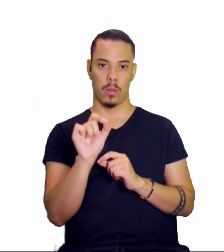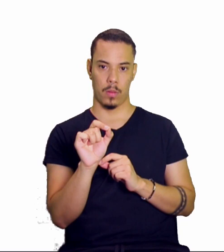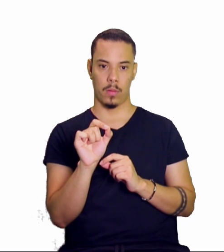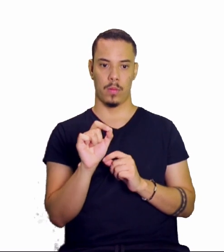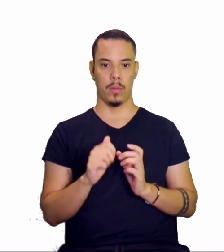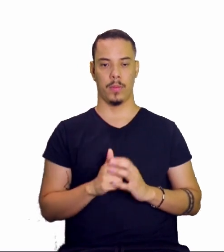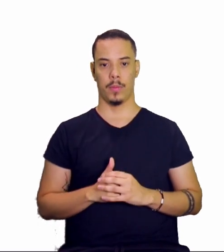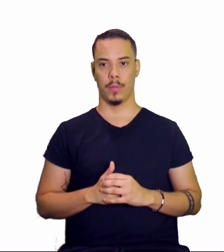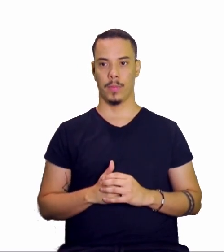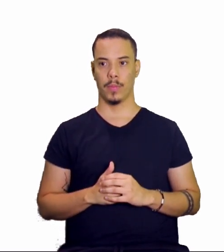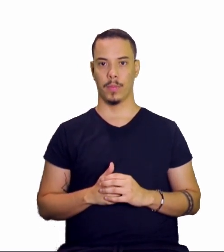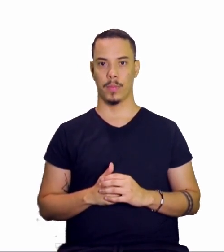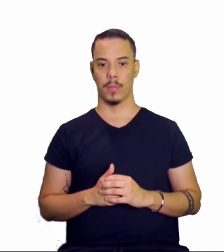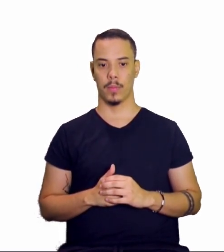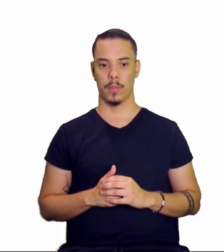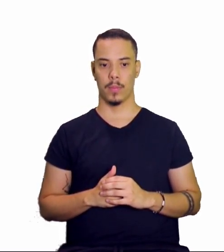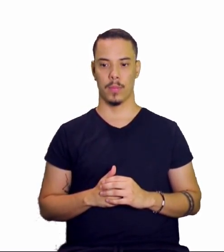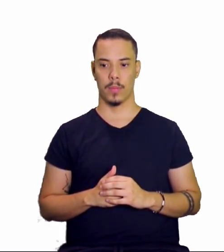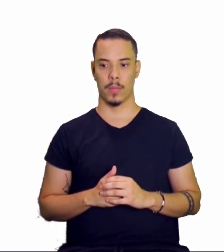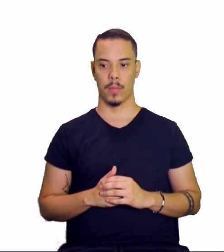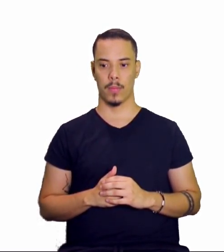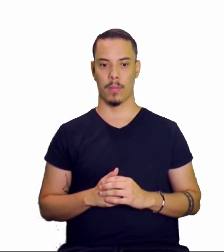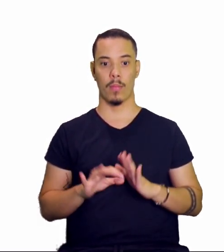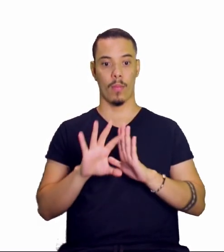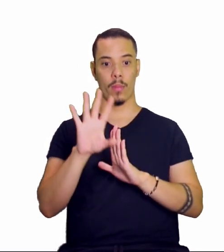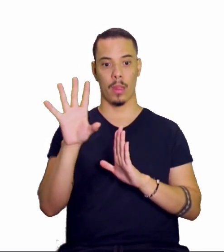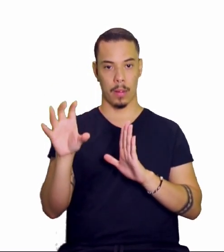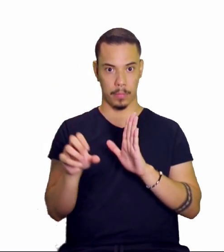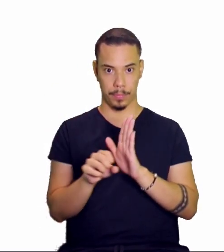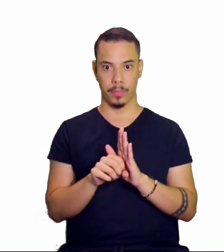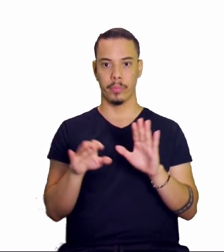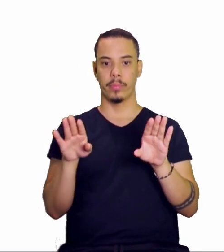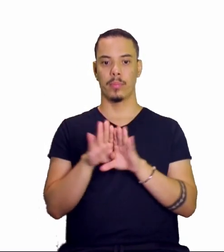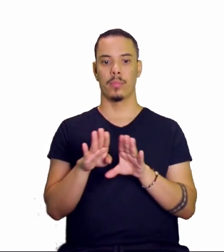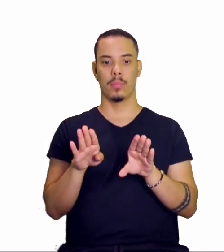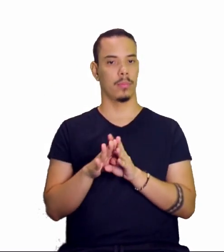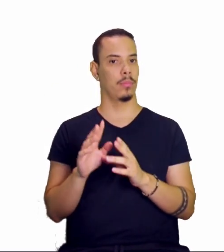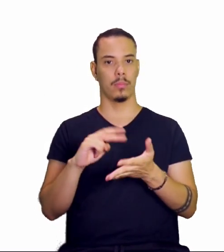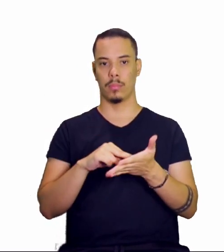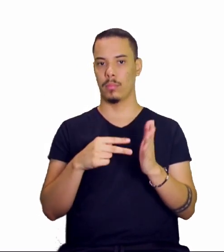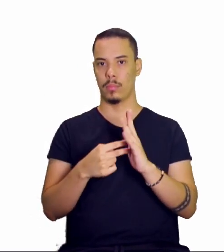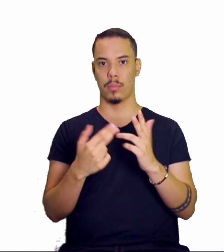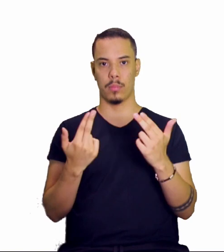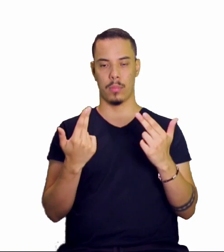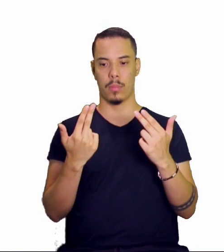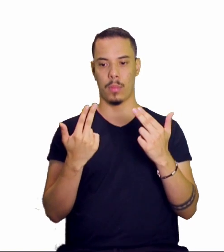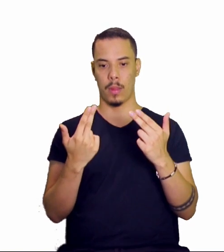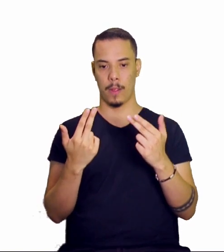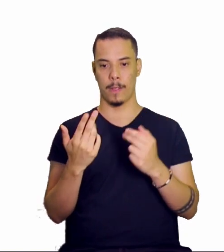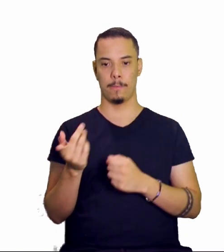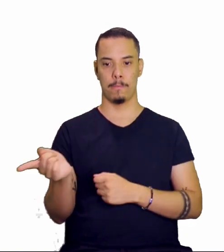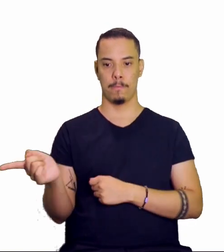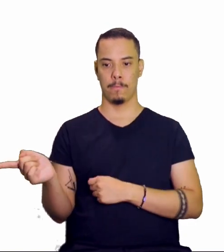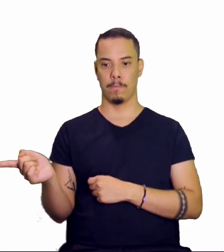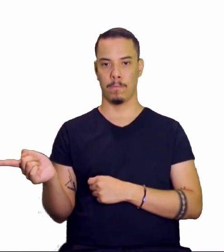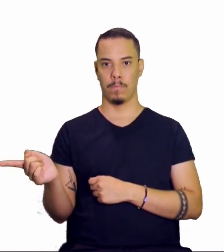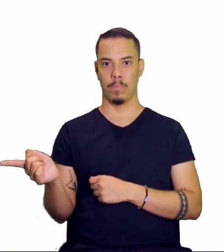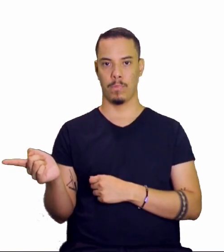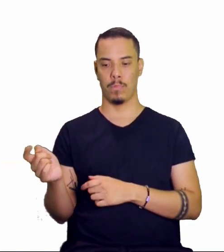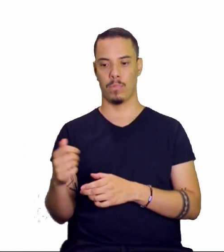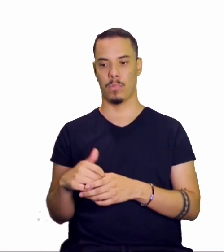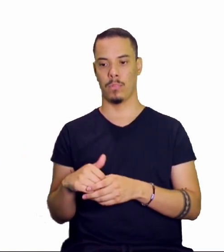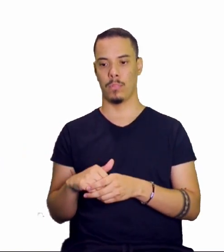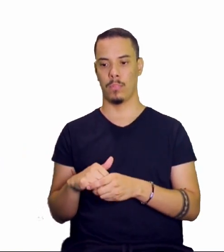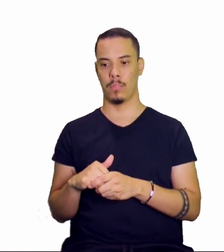justamente. Olha ali seus símbolos. Mesmo de antes, significa a mesma coisa. O K é quilo, o H